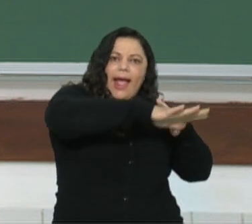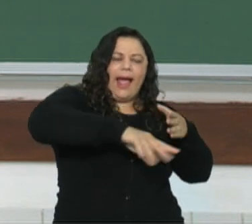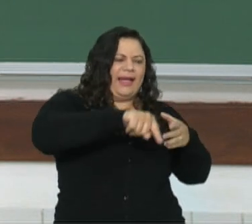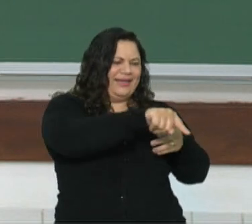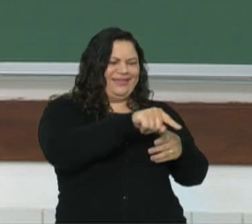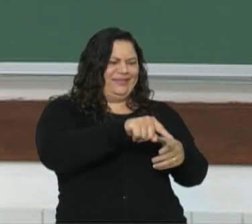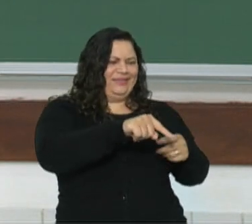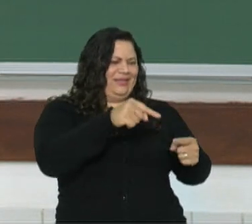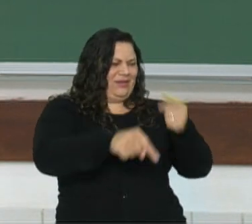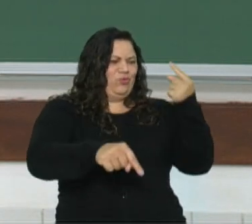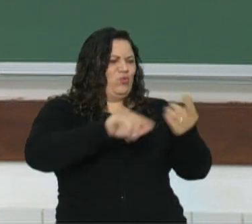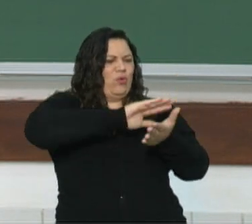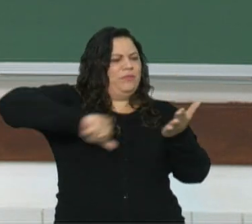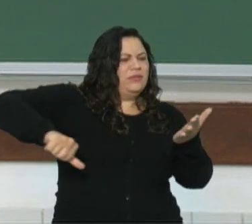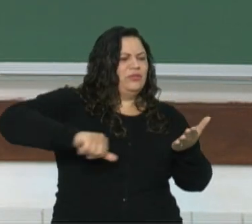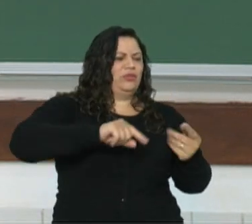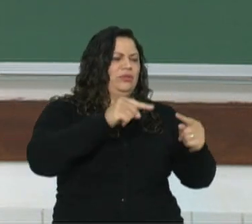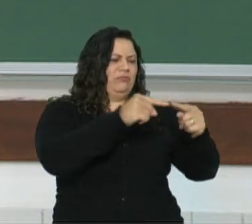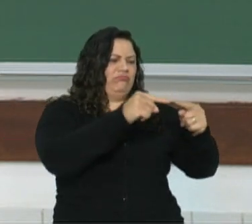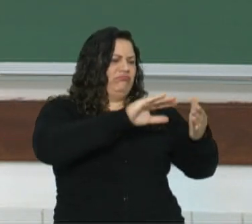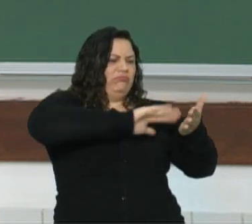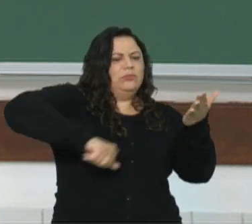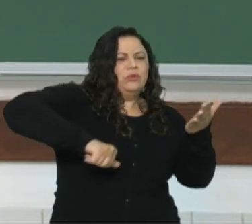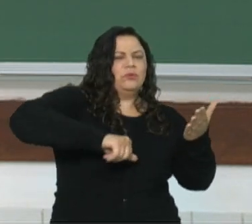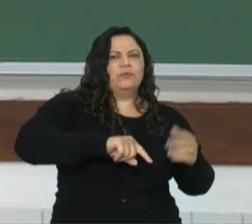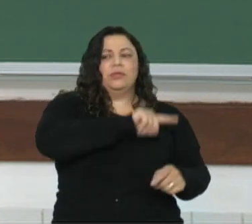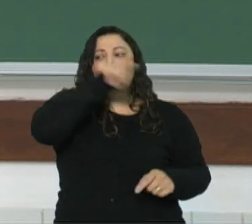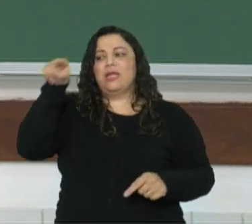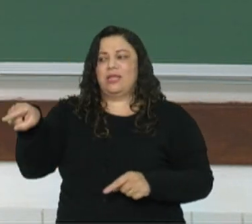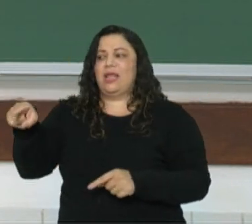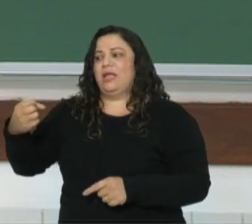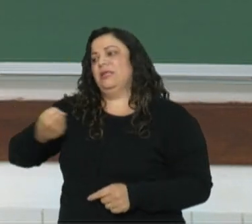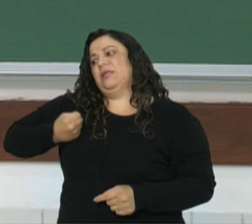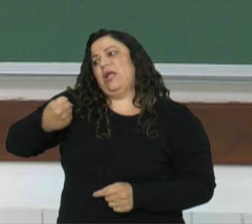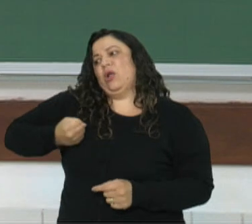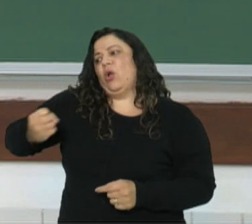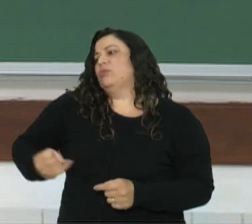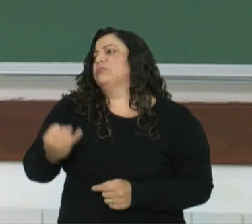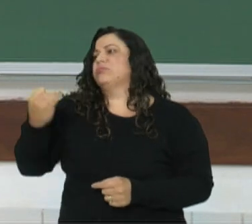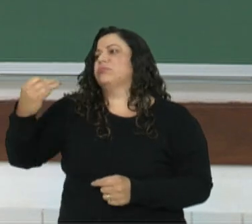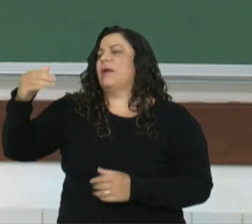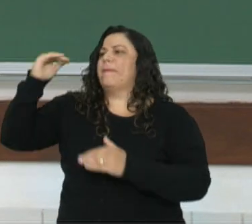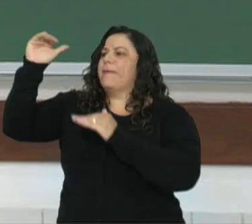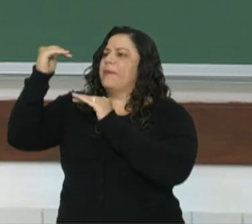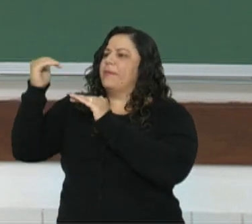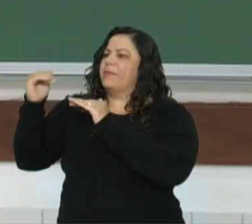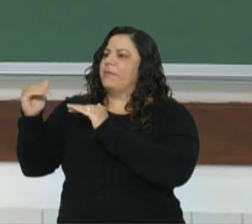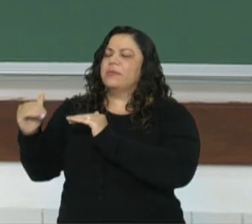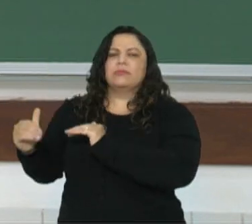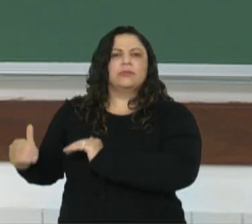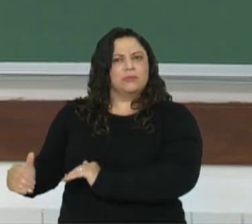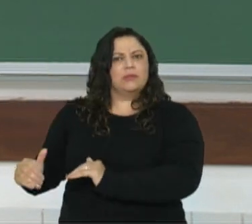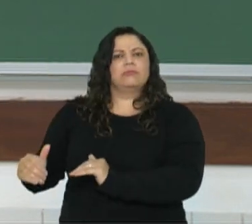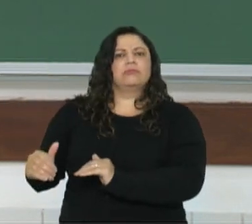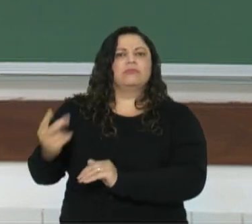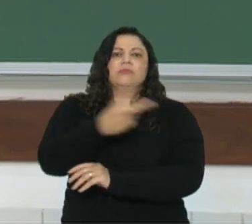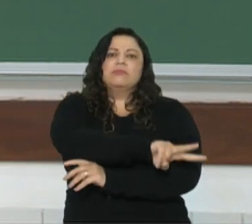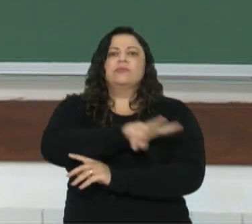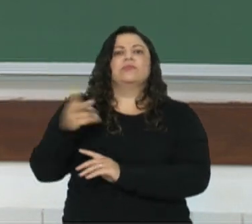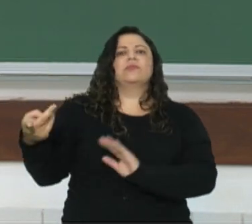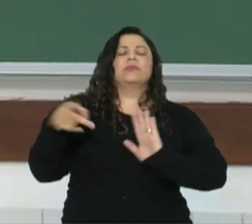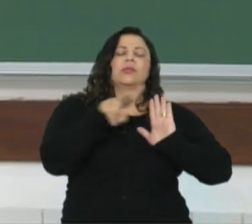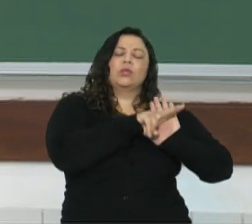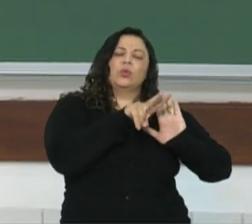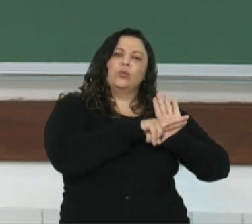pesquisa. Enquanto que a enumerativa é só enumerando os fatores. Então, eu tenho 2 modos, 2